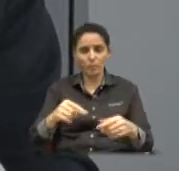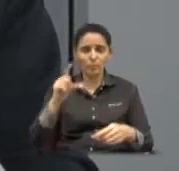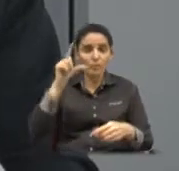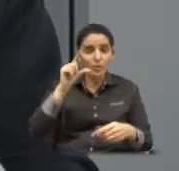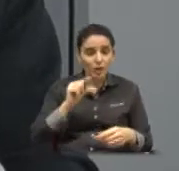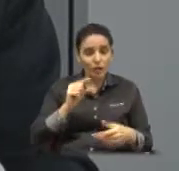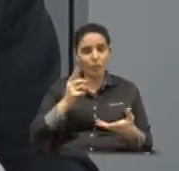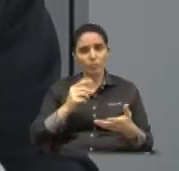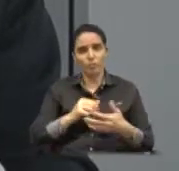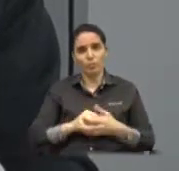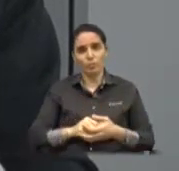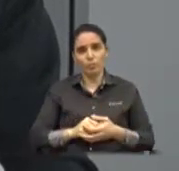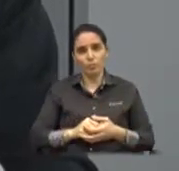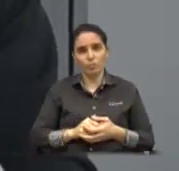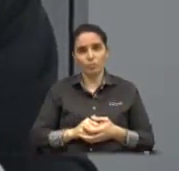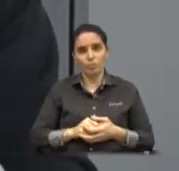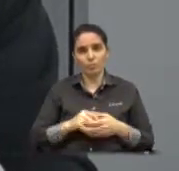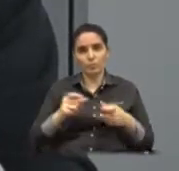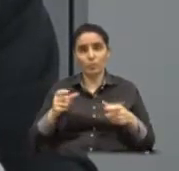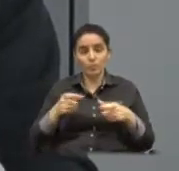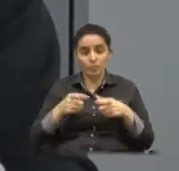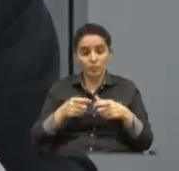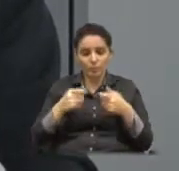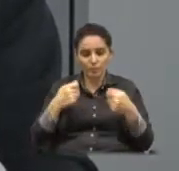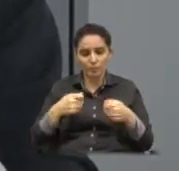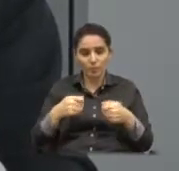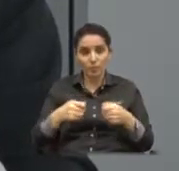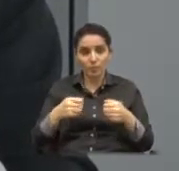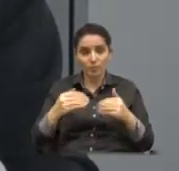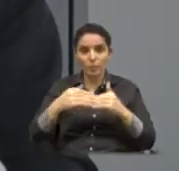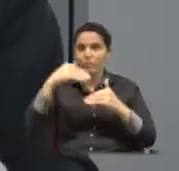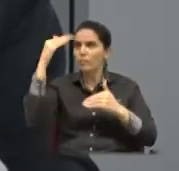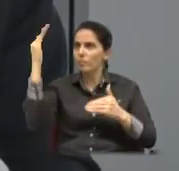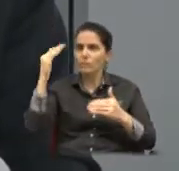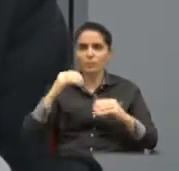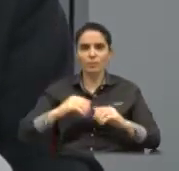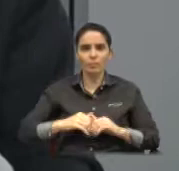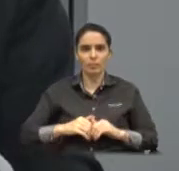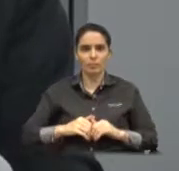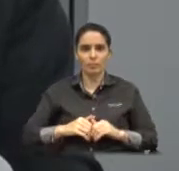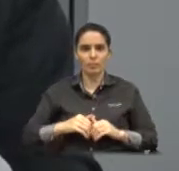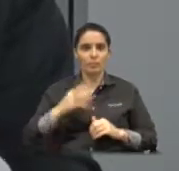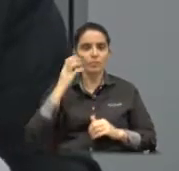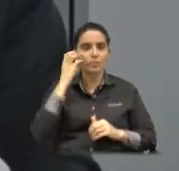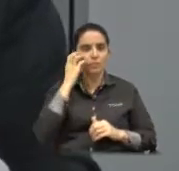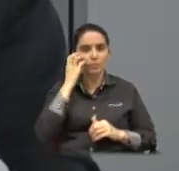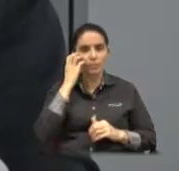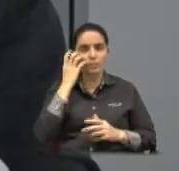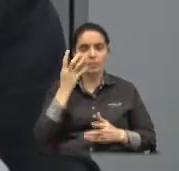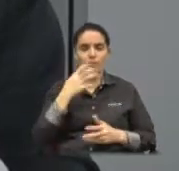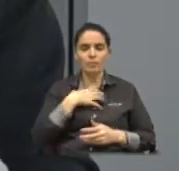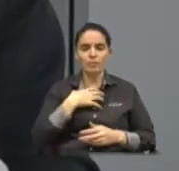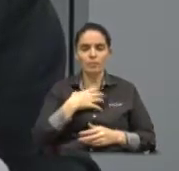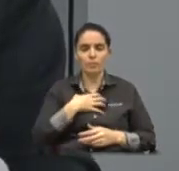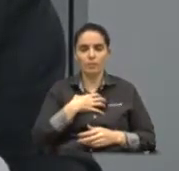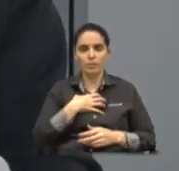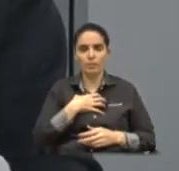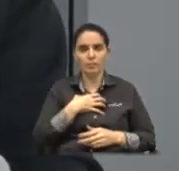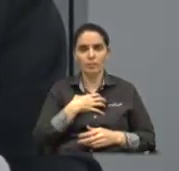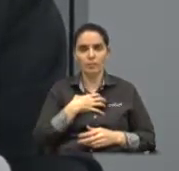nosso rancor. Pelo menos eu me sinto uma pessoa muito desprestigiada ao